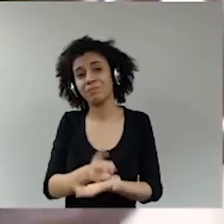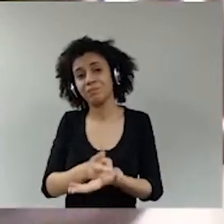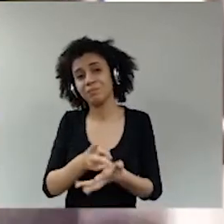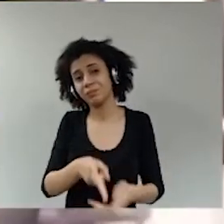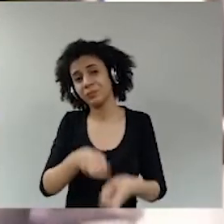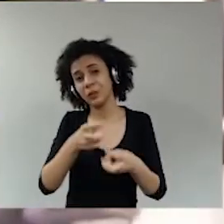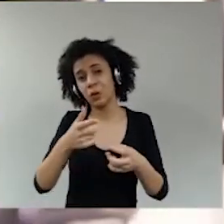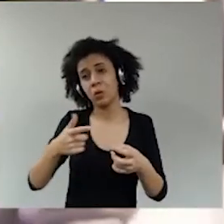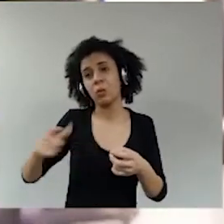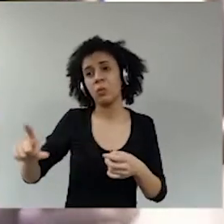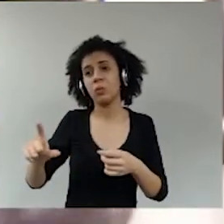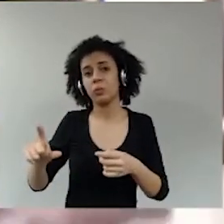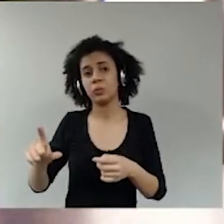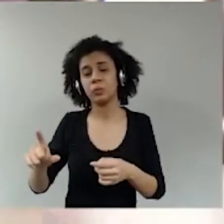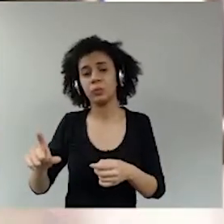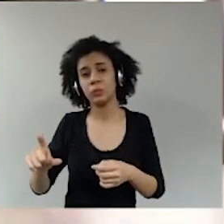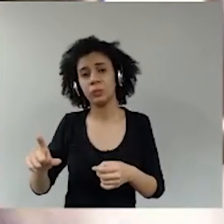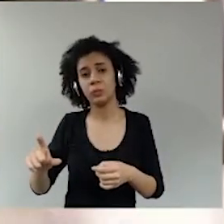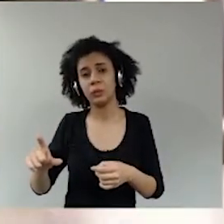de outrora,